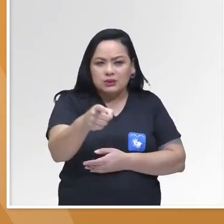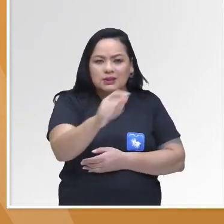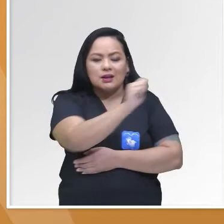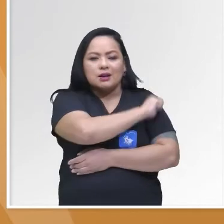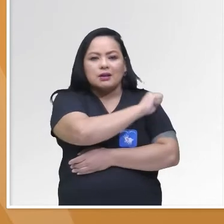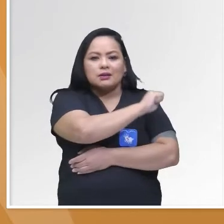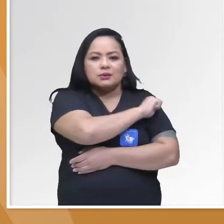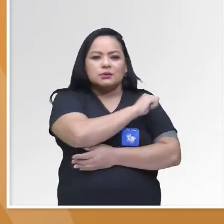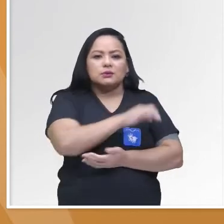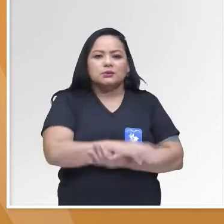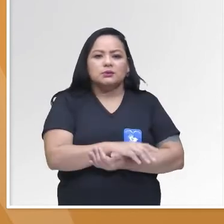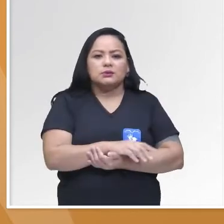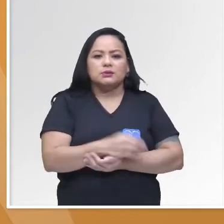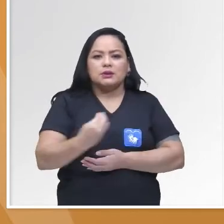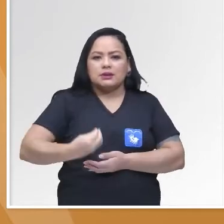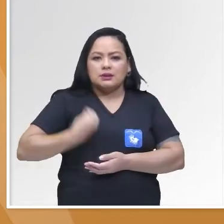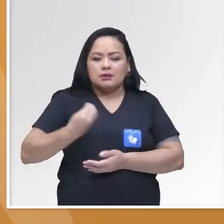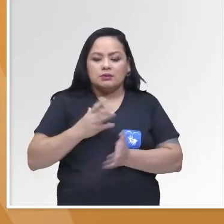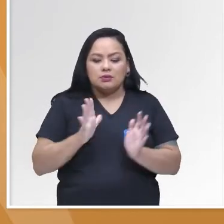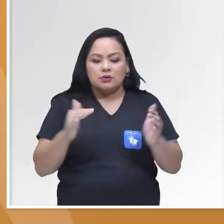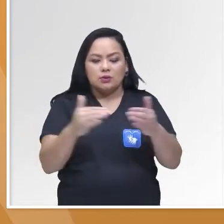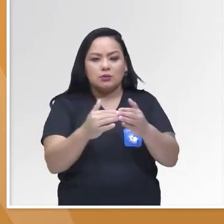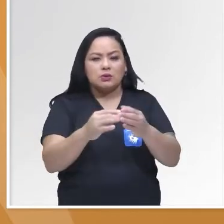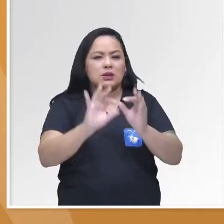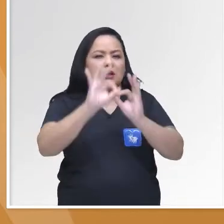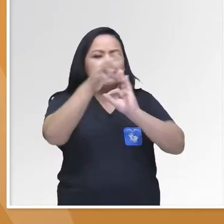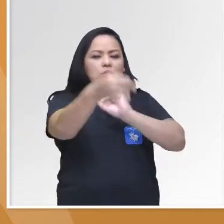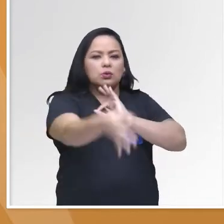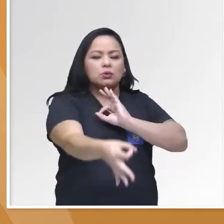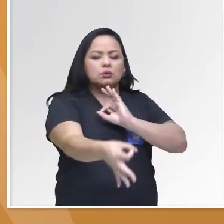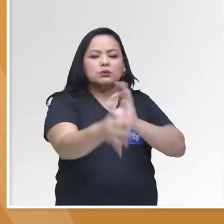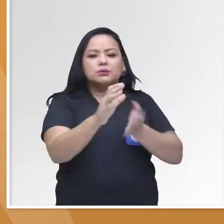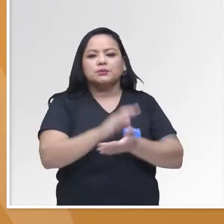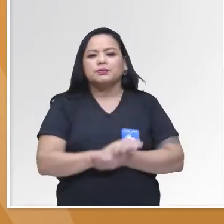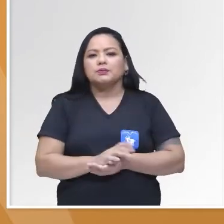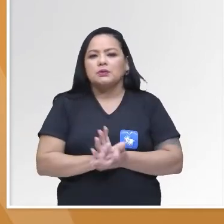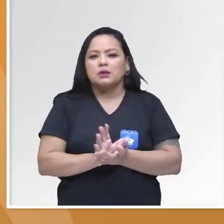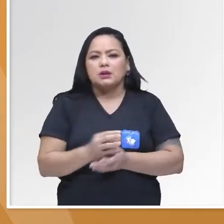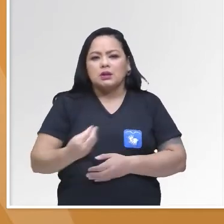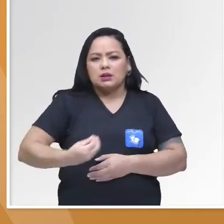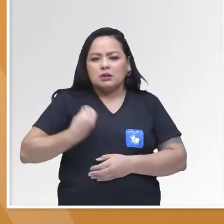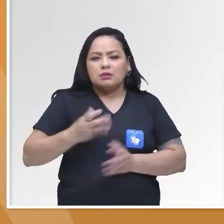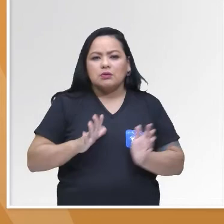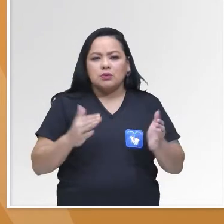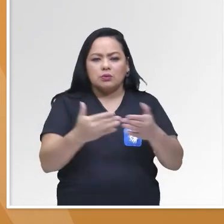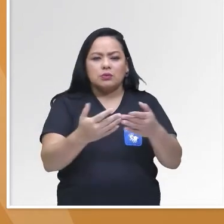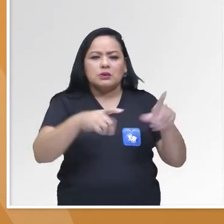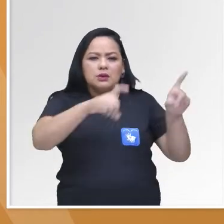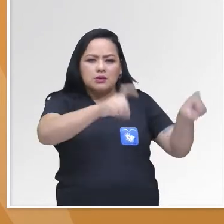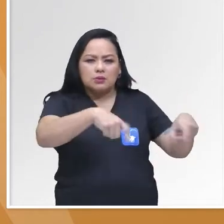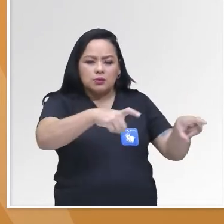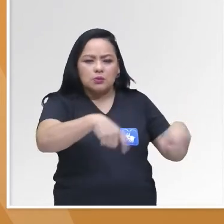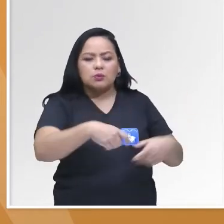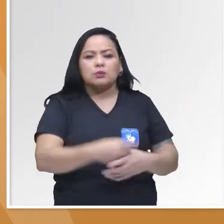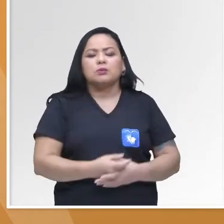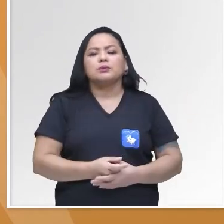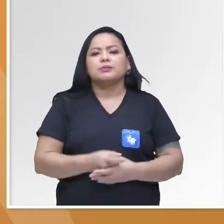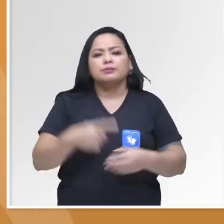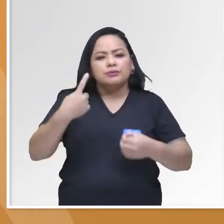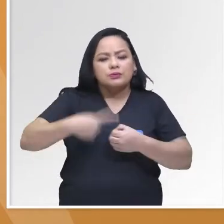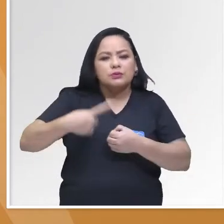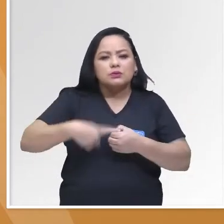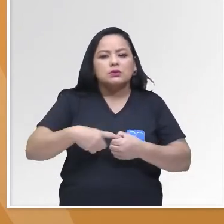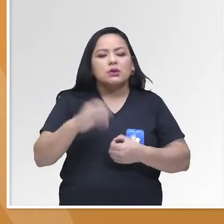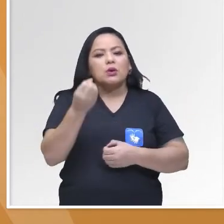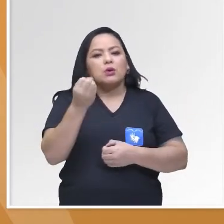aluno, que pertence a uma comunidade ribeirinha, que pertence a uma comunidade rural, aí do seu município, ou